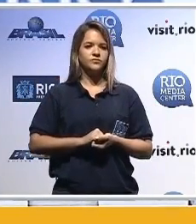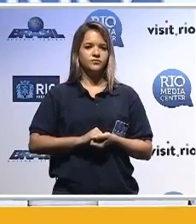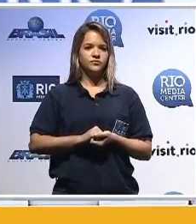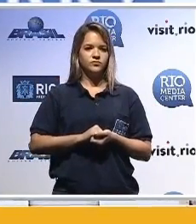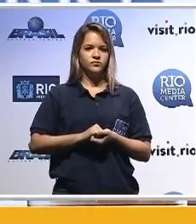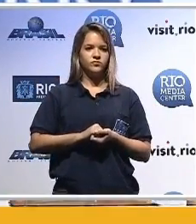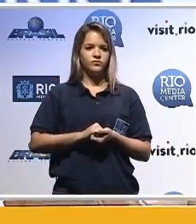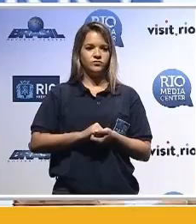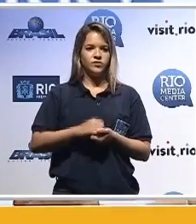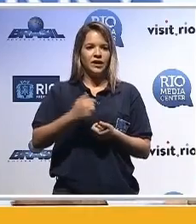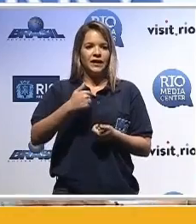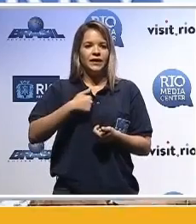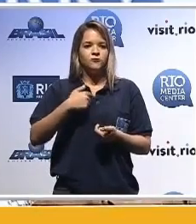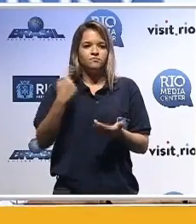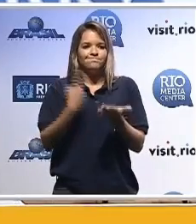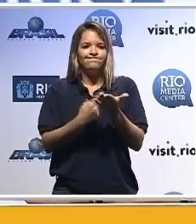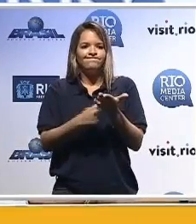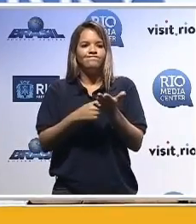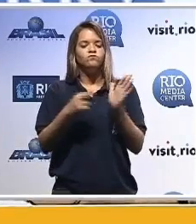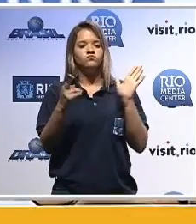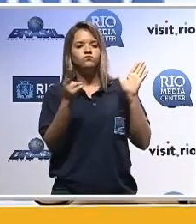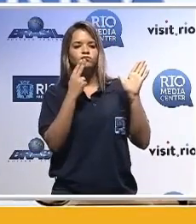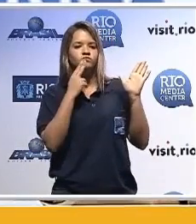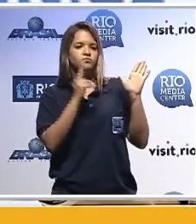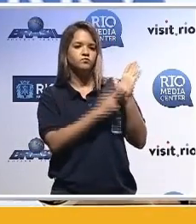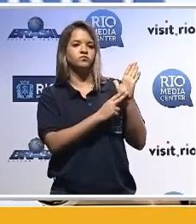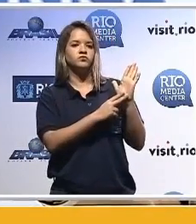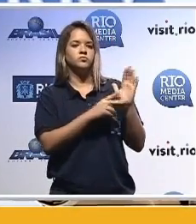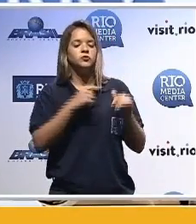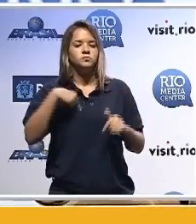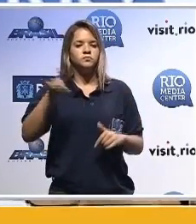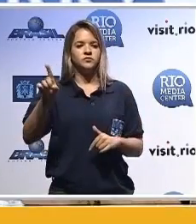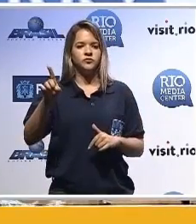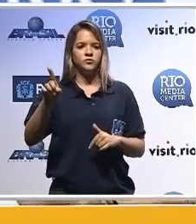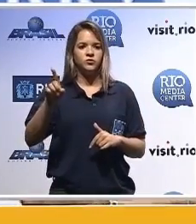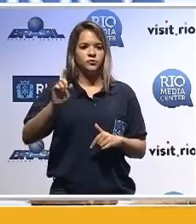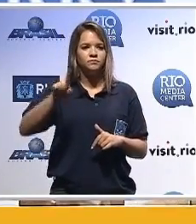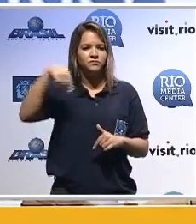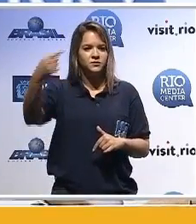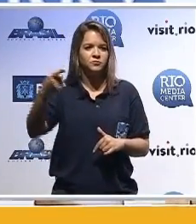eu me comprometo, inclusive eu gostaria depois que você me desse